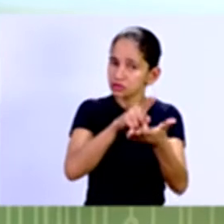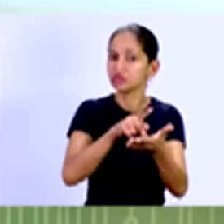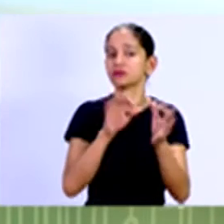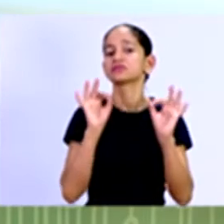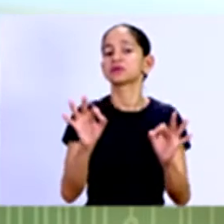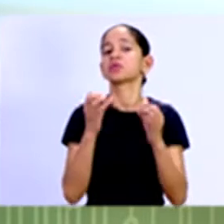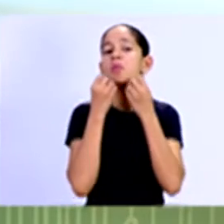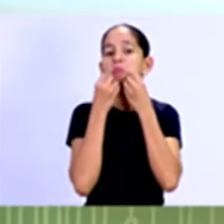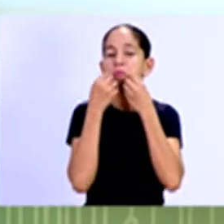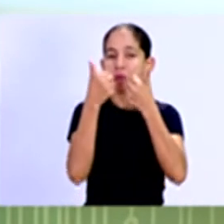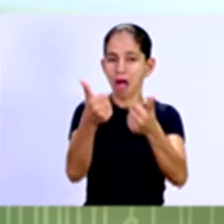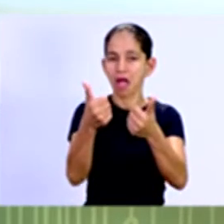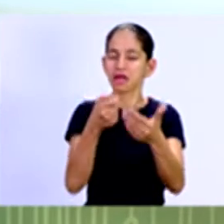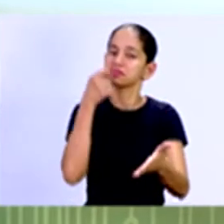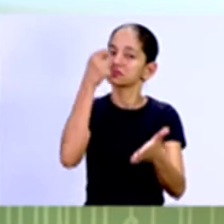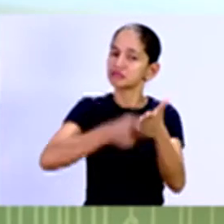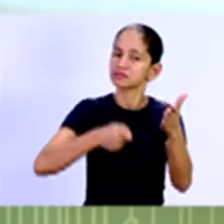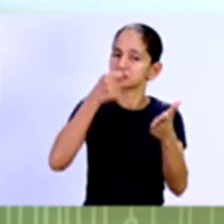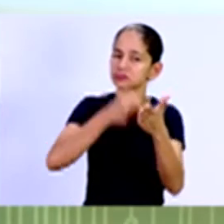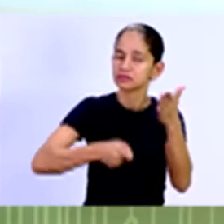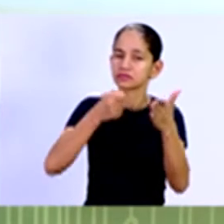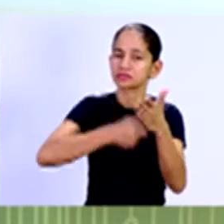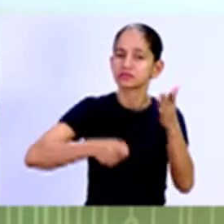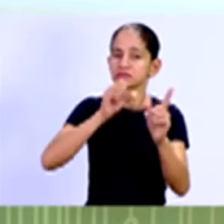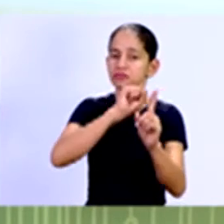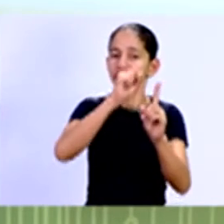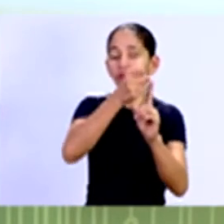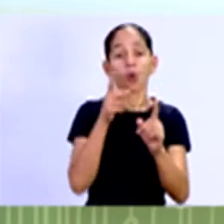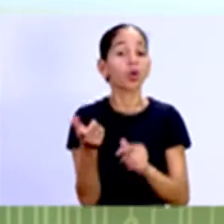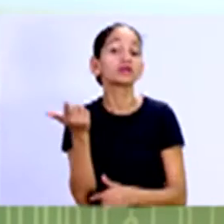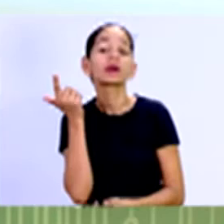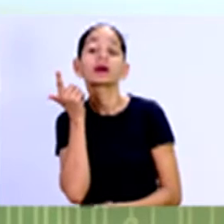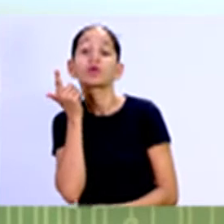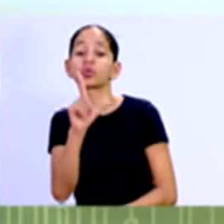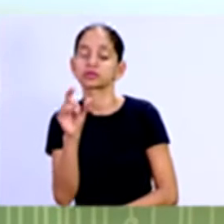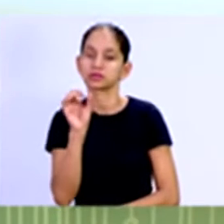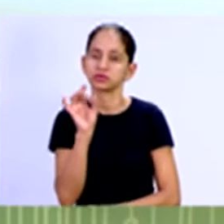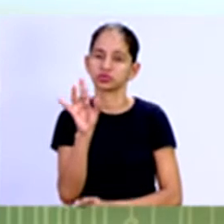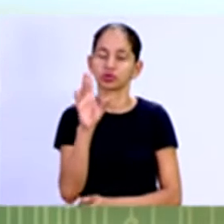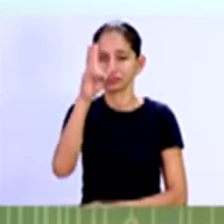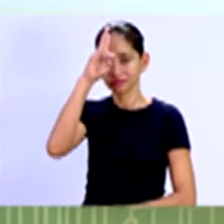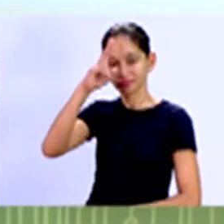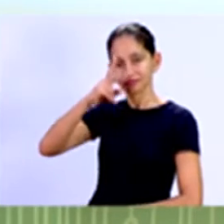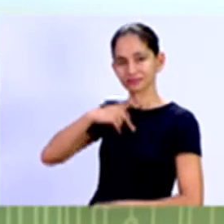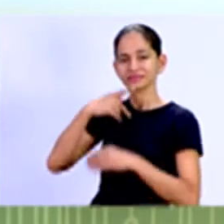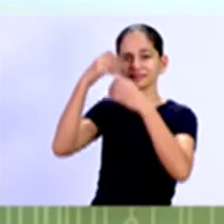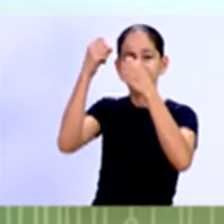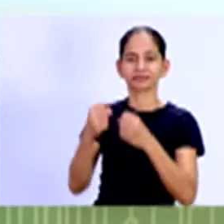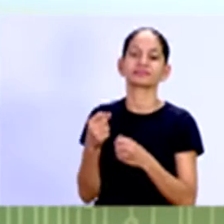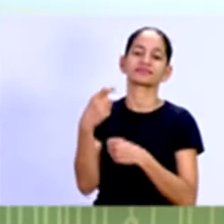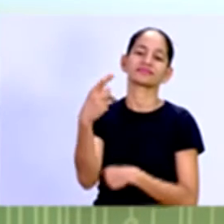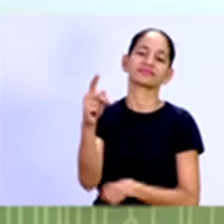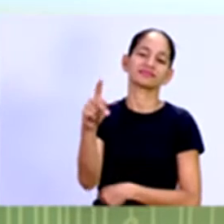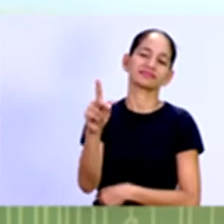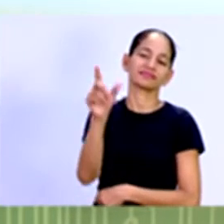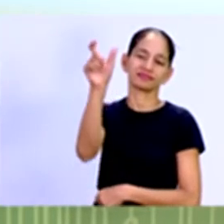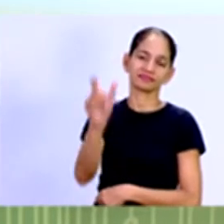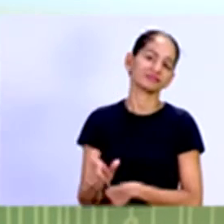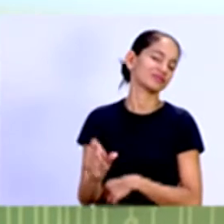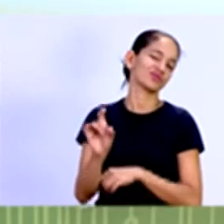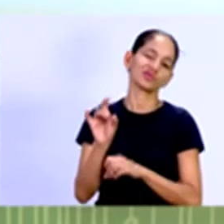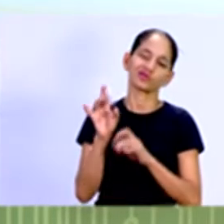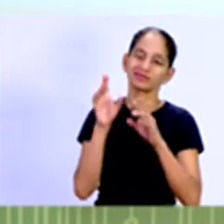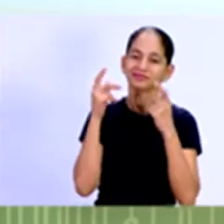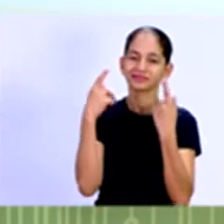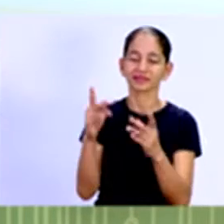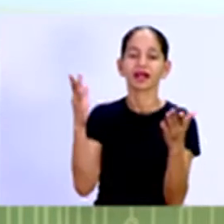para todos, ou como um meio para alcançar o poder. Então, isso é uma reflexão que Kant nos traz, né? Nós não